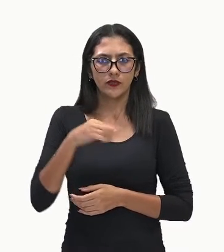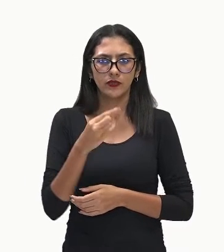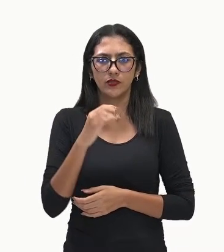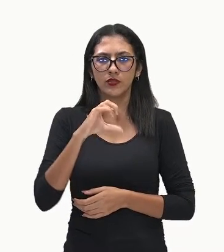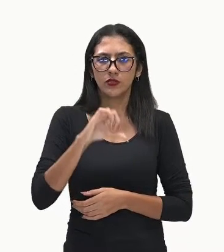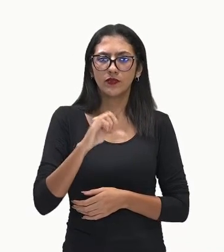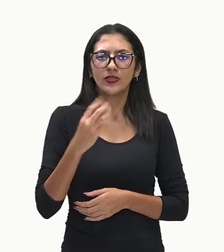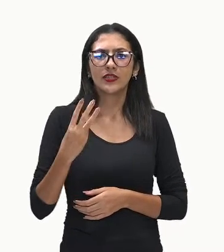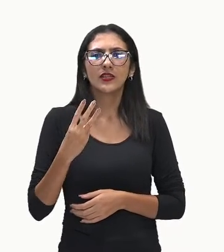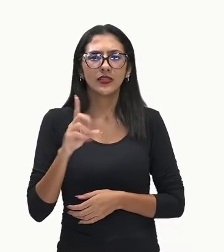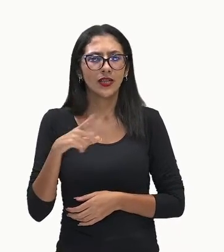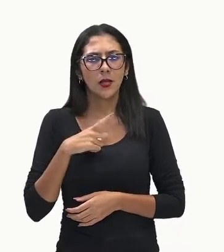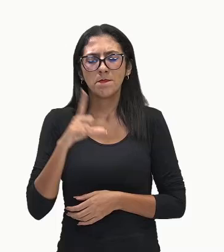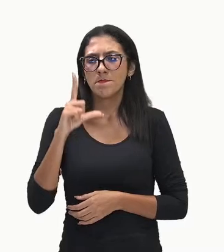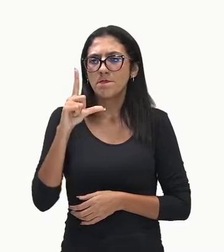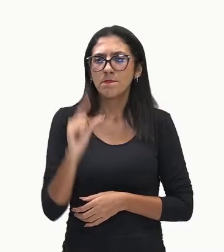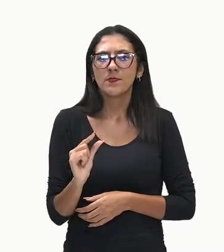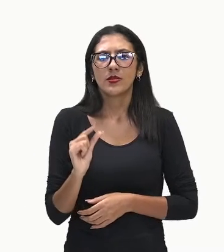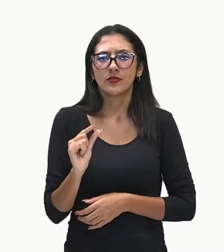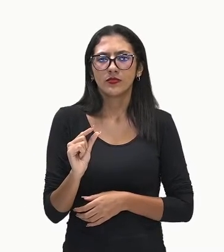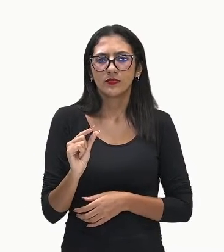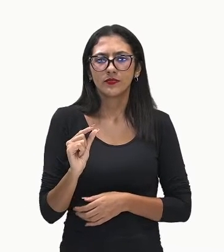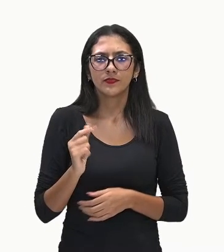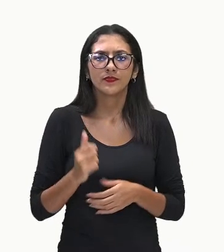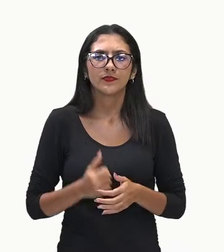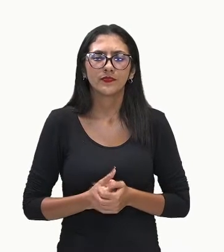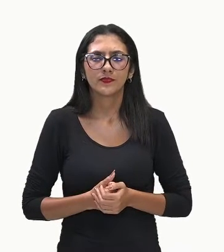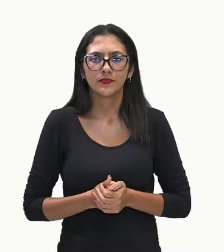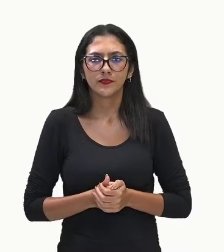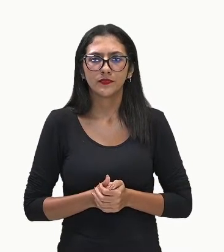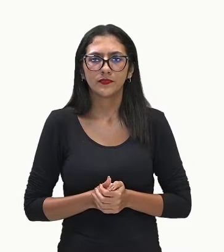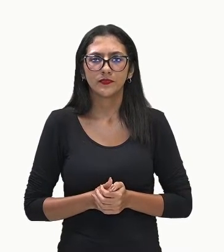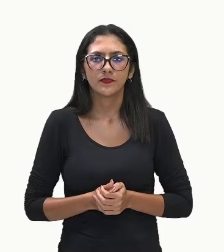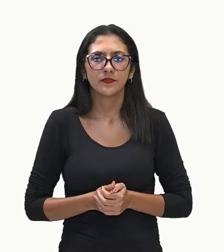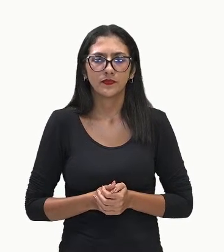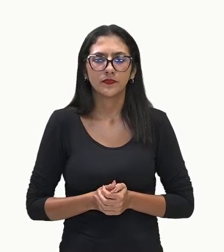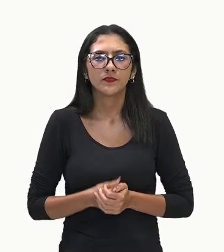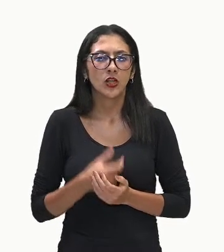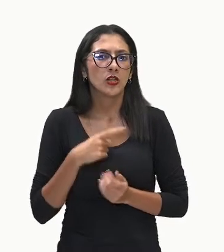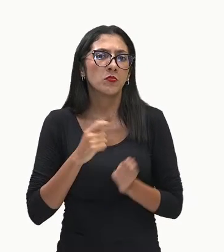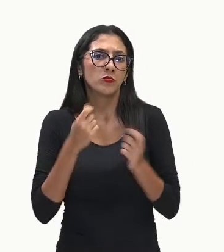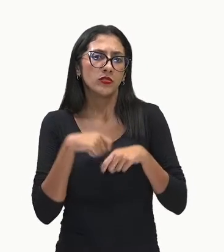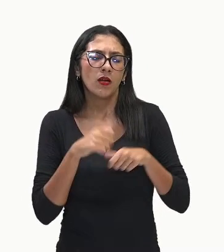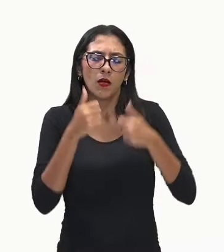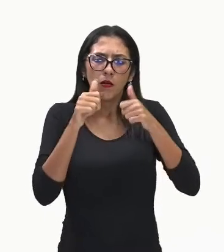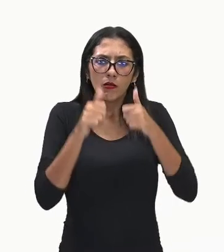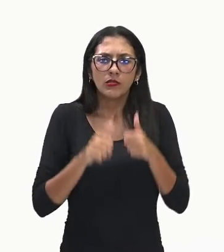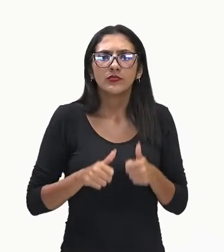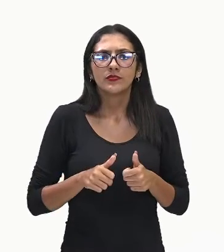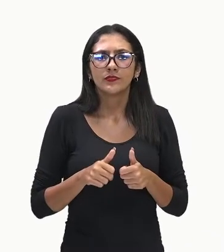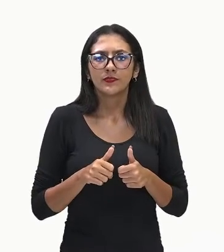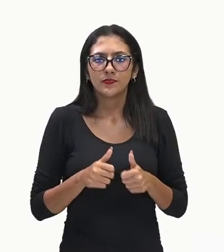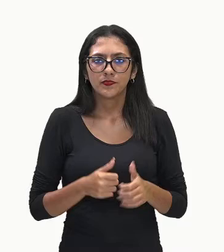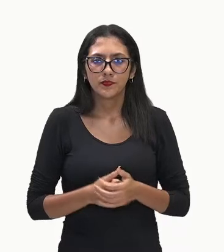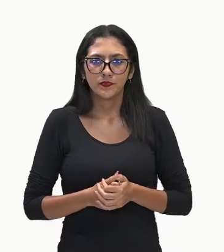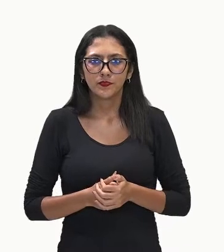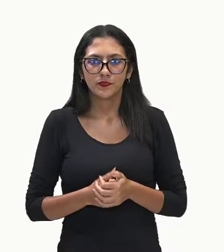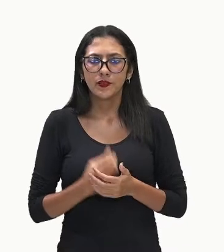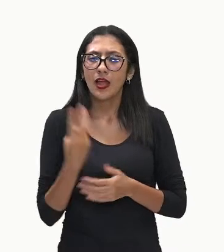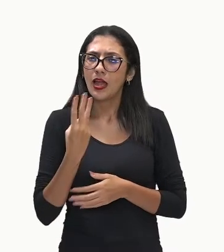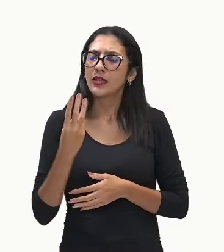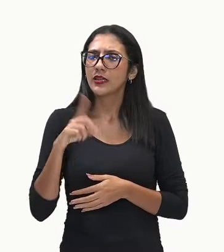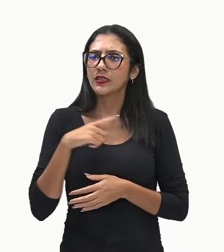é o menor que tem. E assim, né, podemos fazer uma análise do seguinte, como a máquina 3 é a que menos